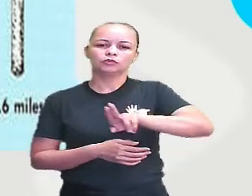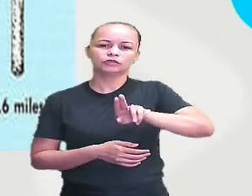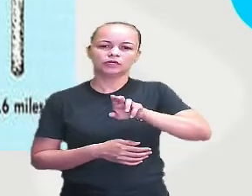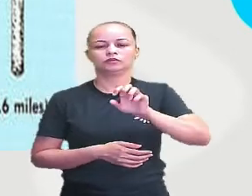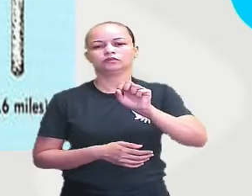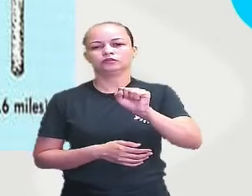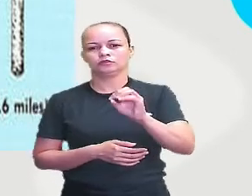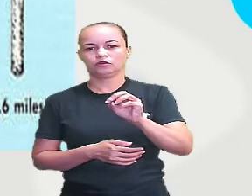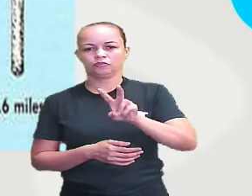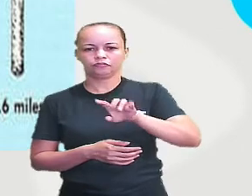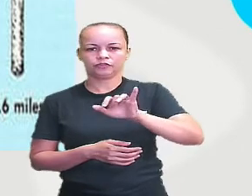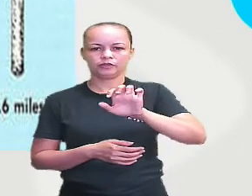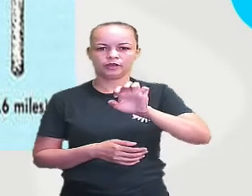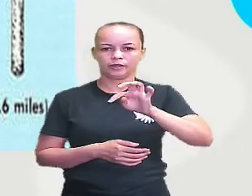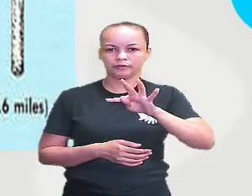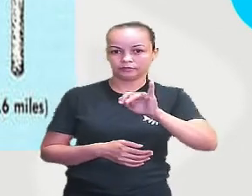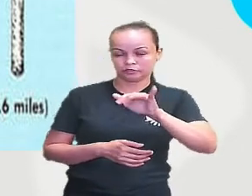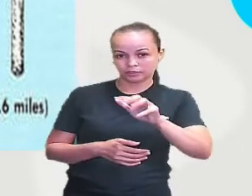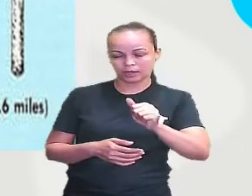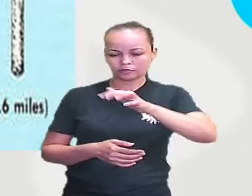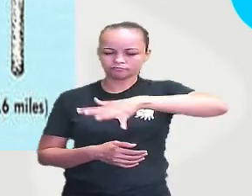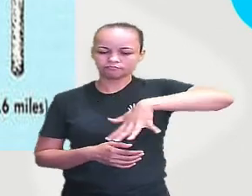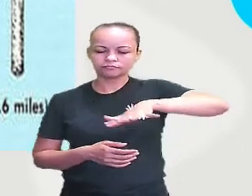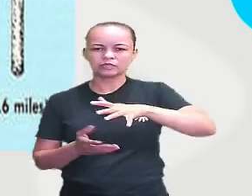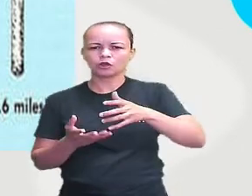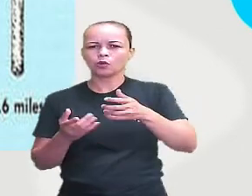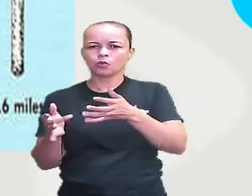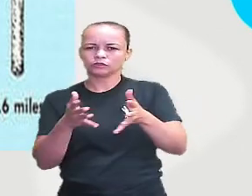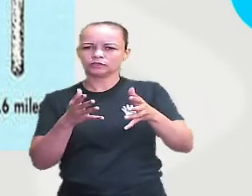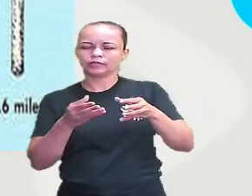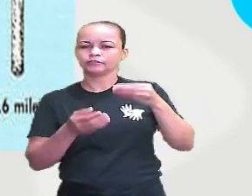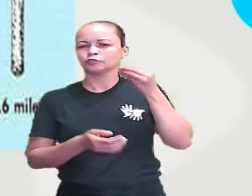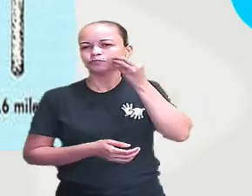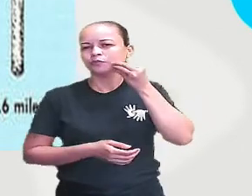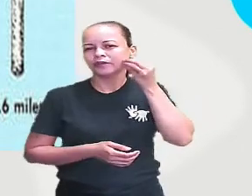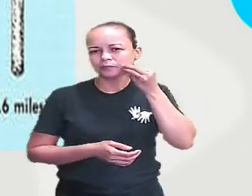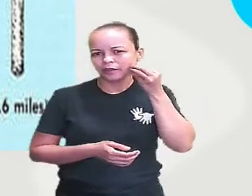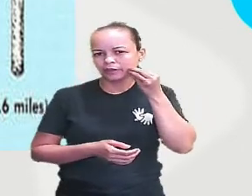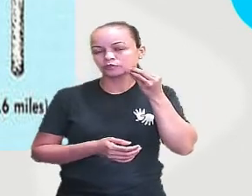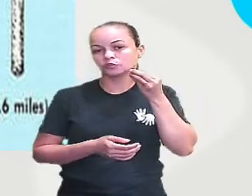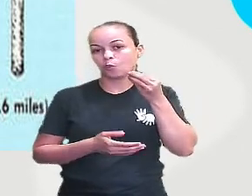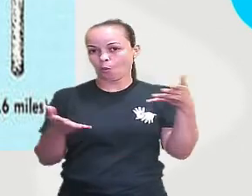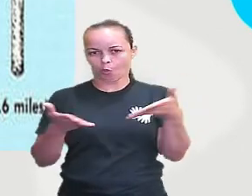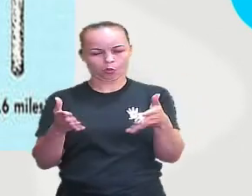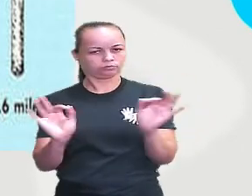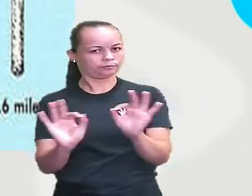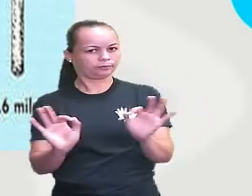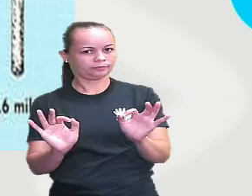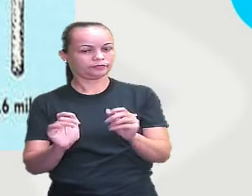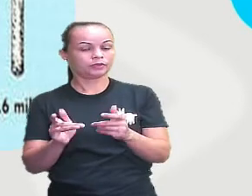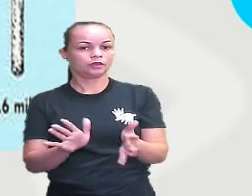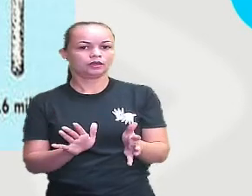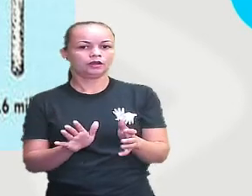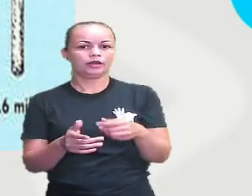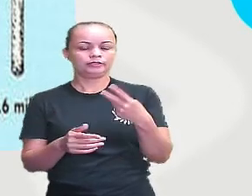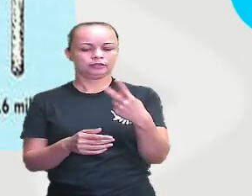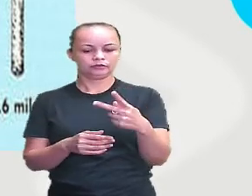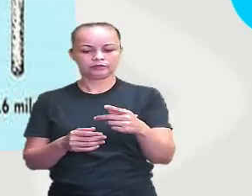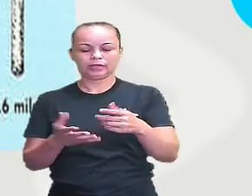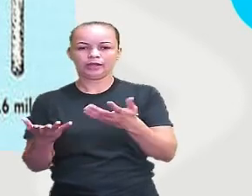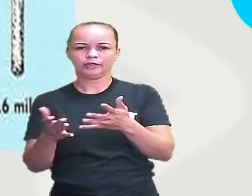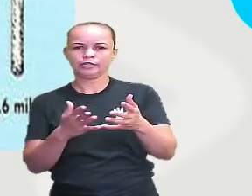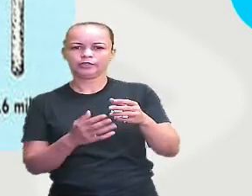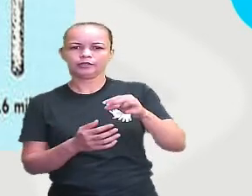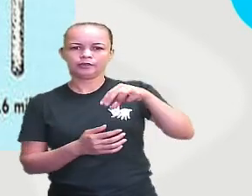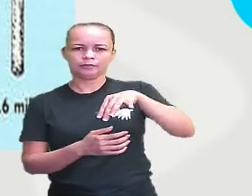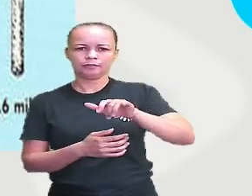centro, né, lá no Ártico, né, onde fazer esses experimentos não está se fazendo mais, a gente percebe que ali está em milhas, né, mas isso